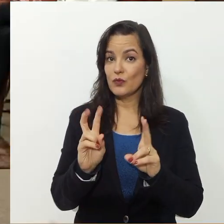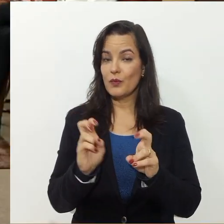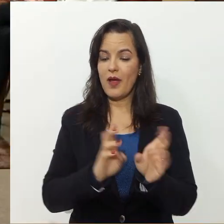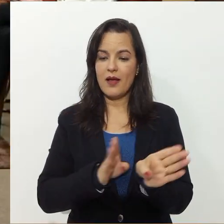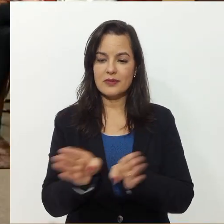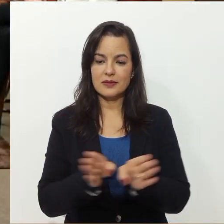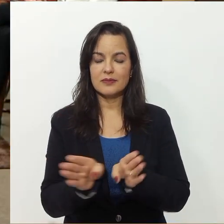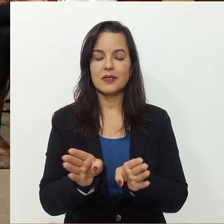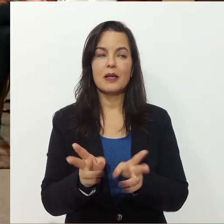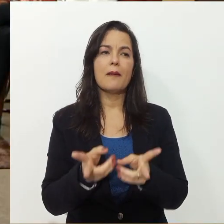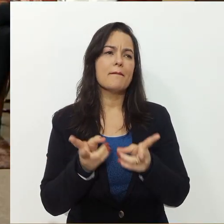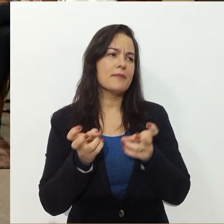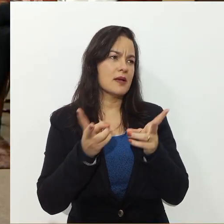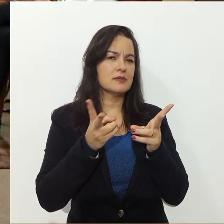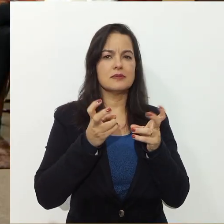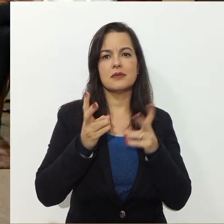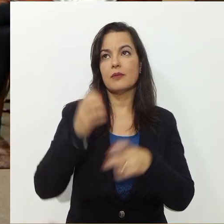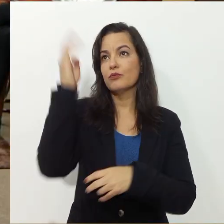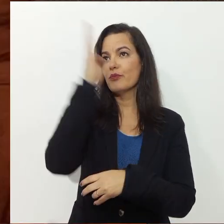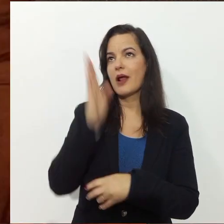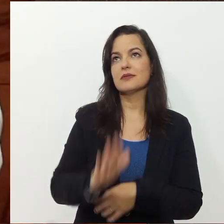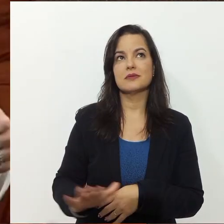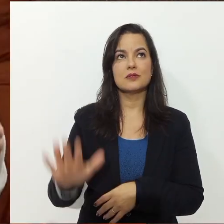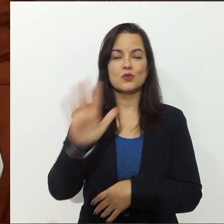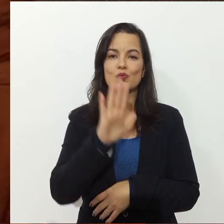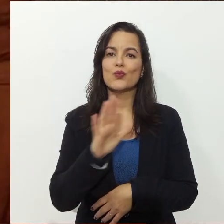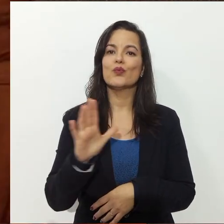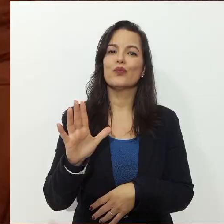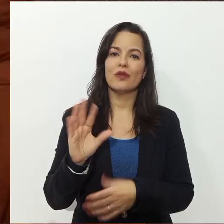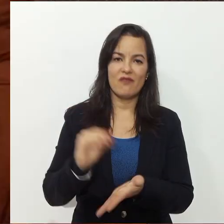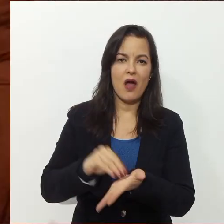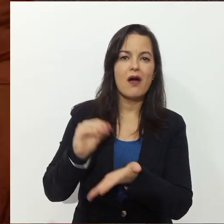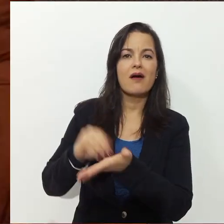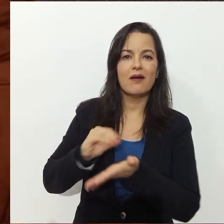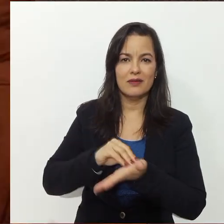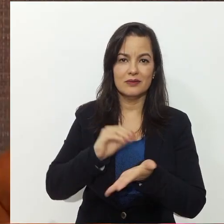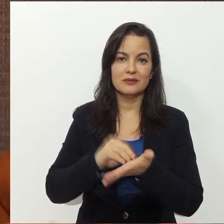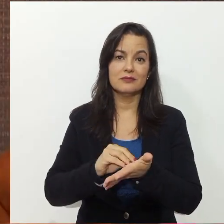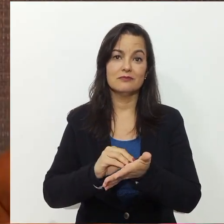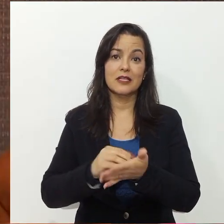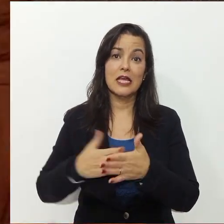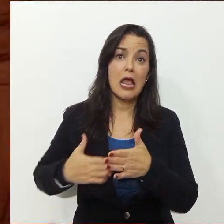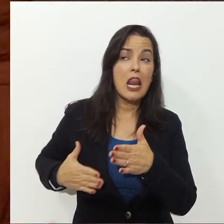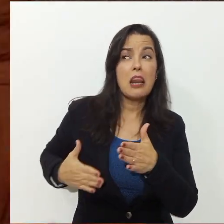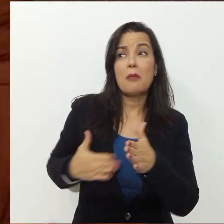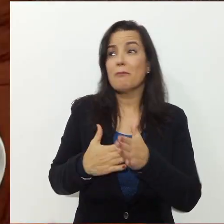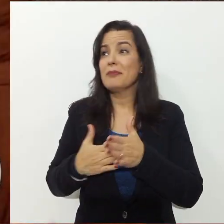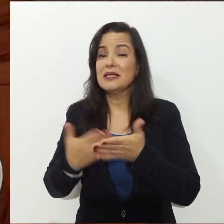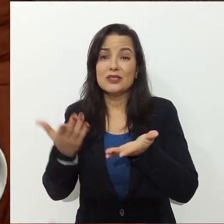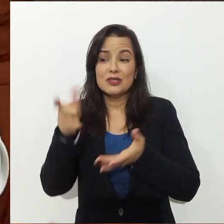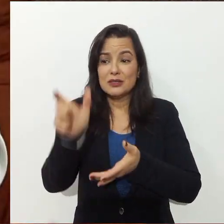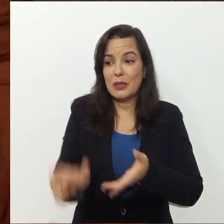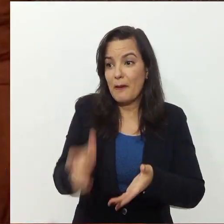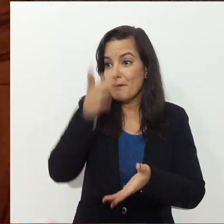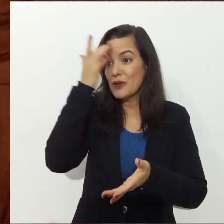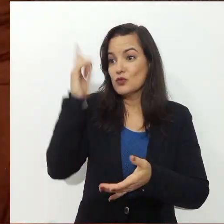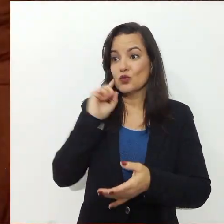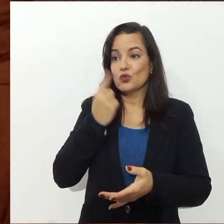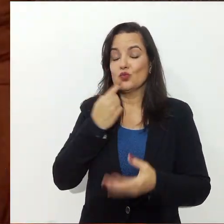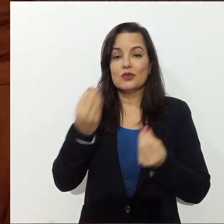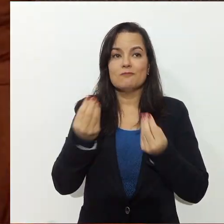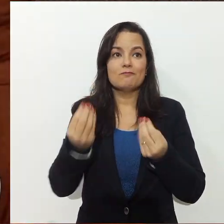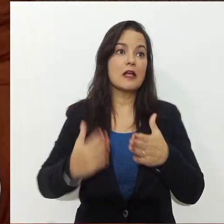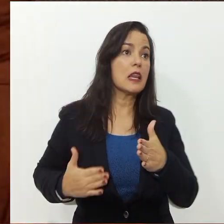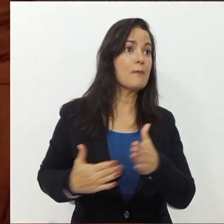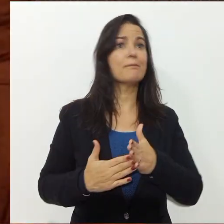dificuldade de acesso em diversas comunidades e que isso tem um poder limitador para que ele consiga, aquela pessoa, né, consiga